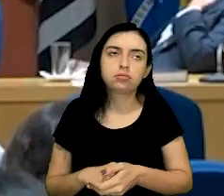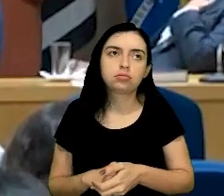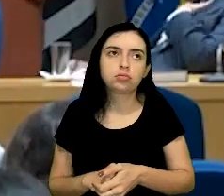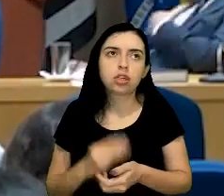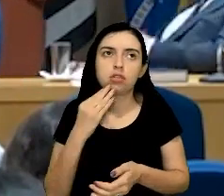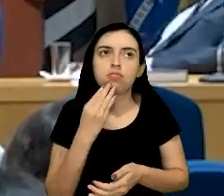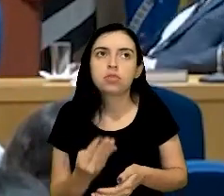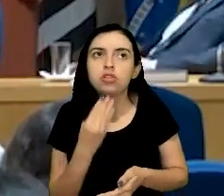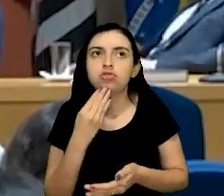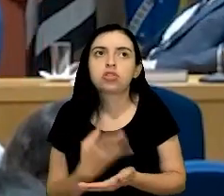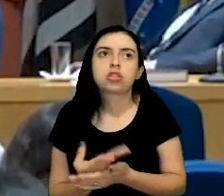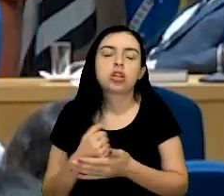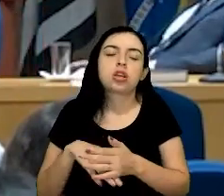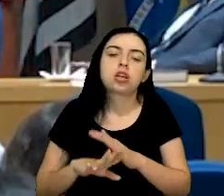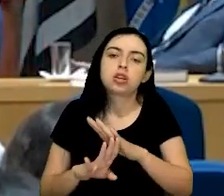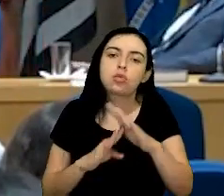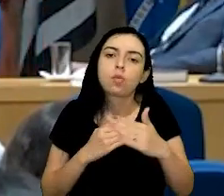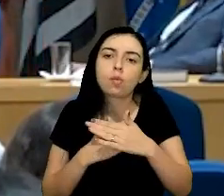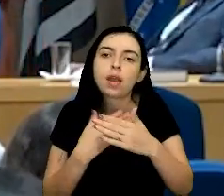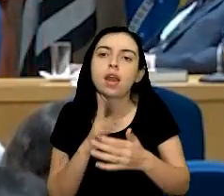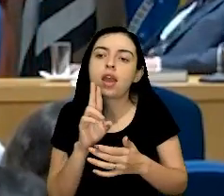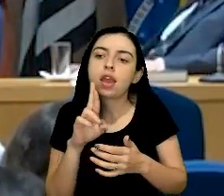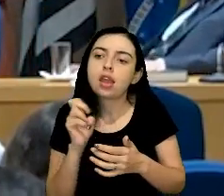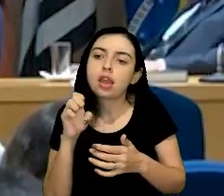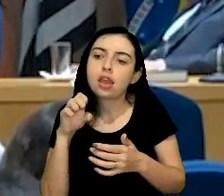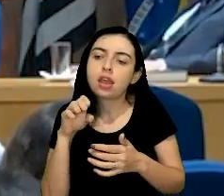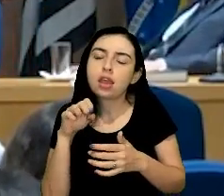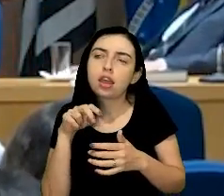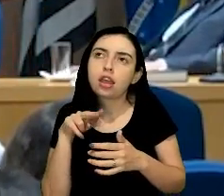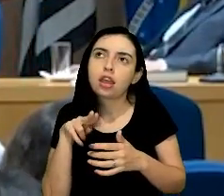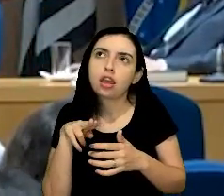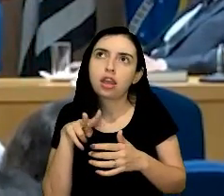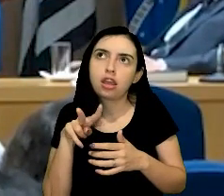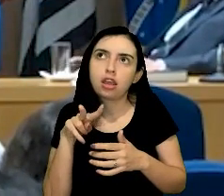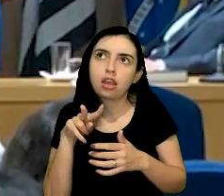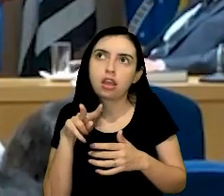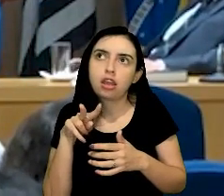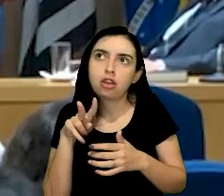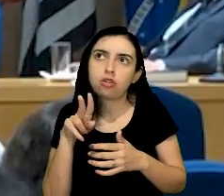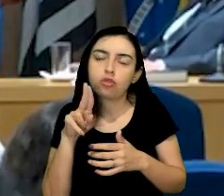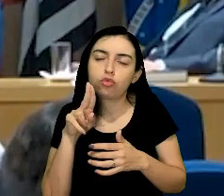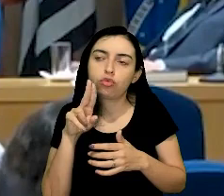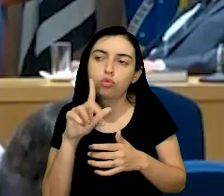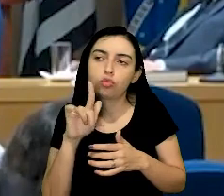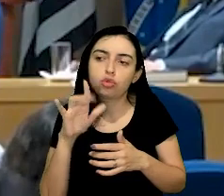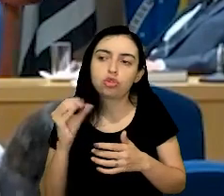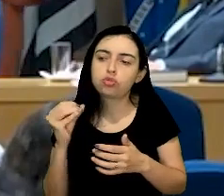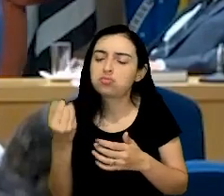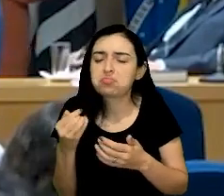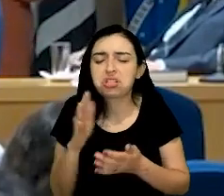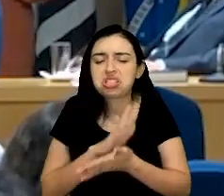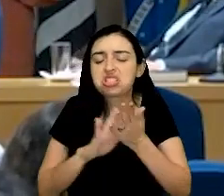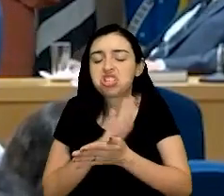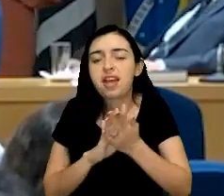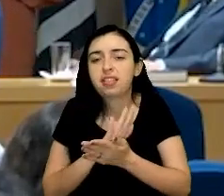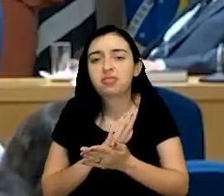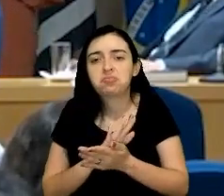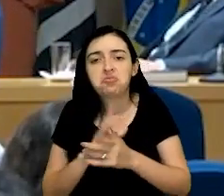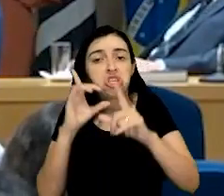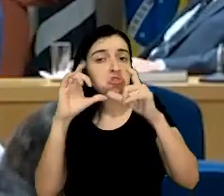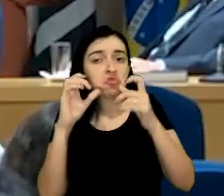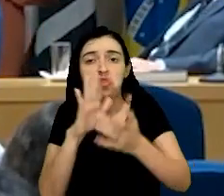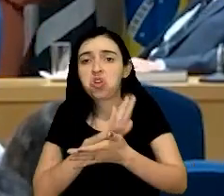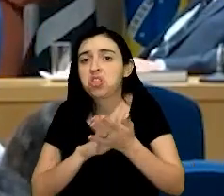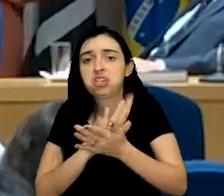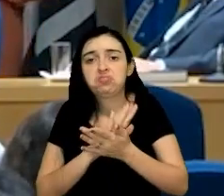de refúgio não precisa de nada. Nem foto, nem documento, né? Então, nós vamos ter um